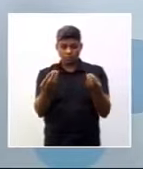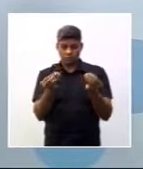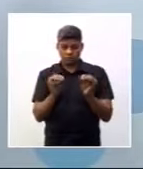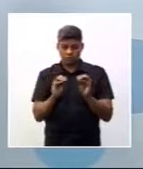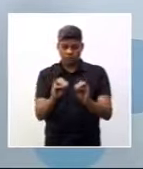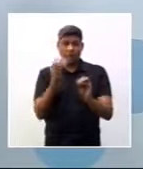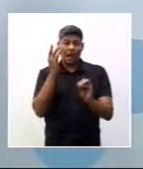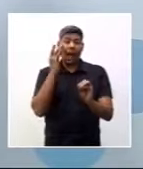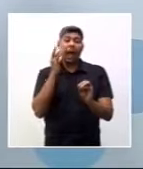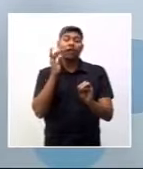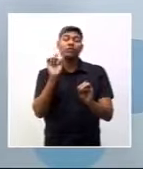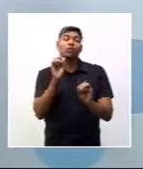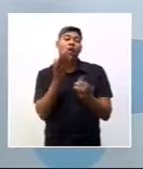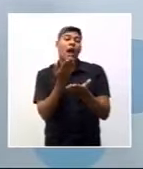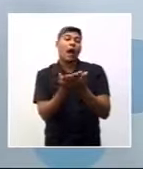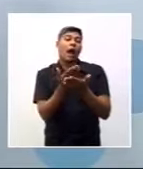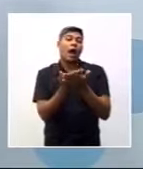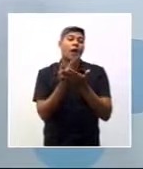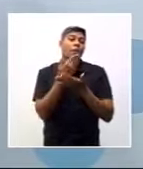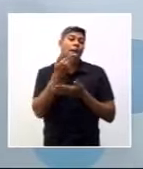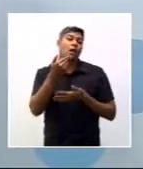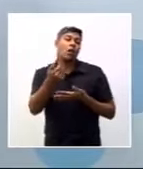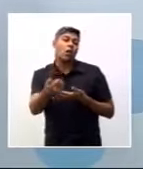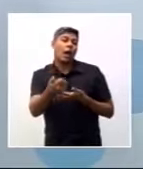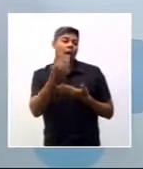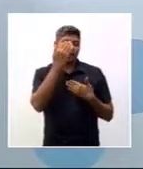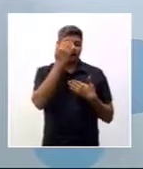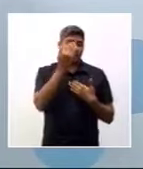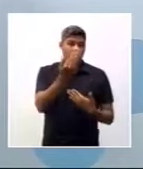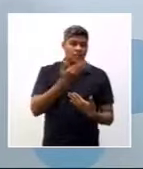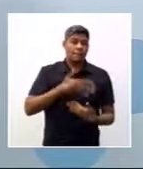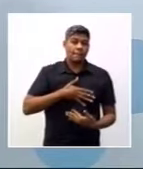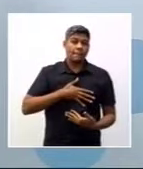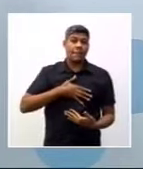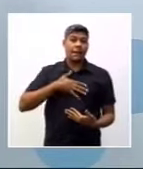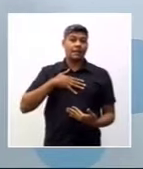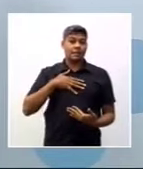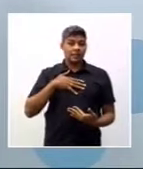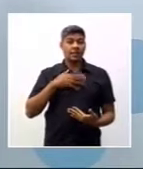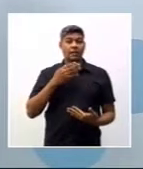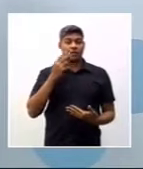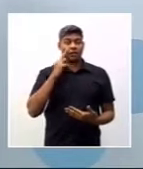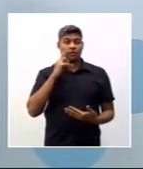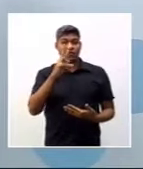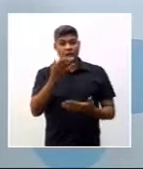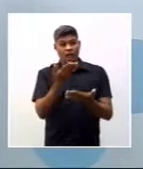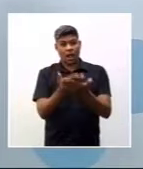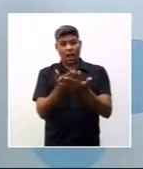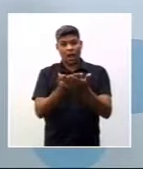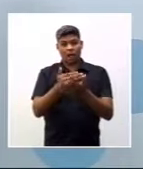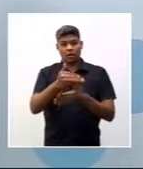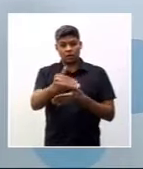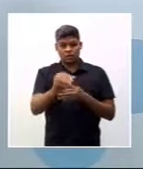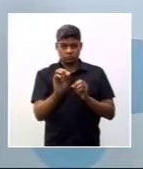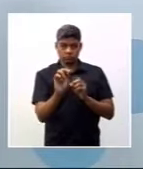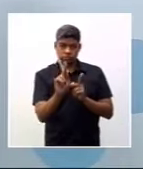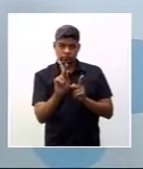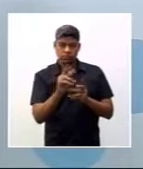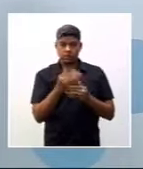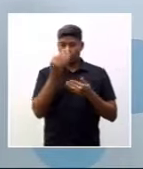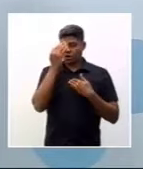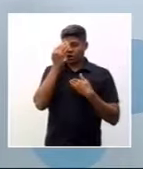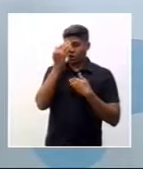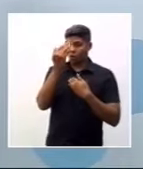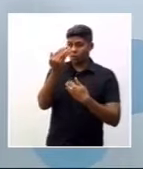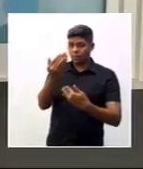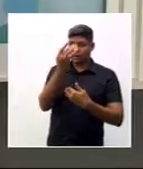aqui embaixo que vocês acharam da aula e coisas pra gente melhorar a gente agradece mas foi um prazer imenso e a gente se vê nas próximas aulas por aí tá bom